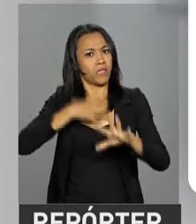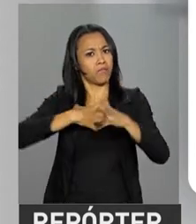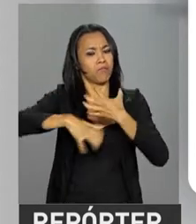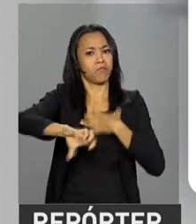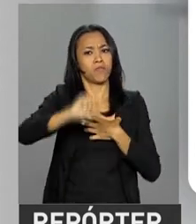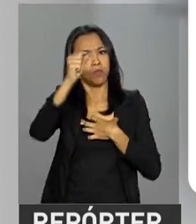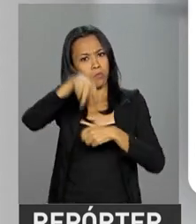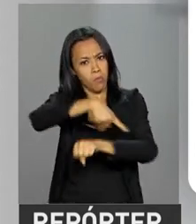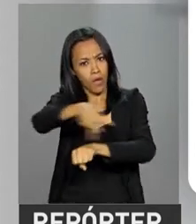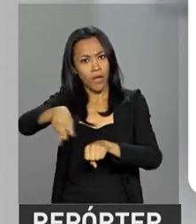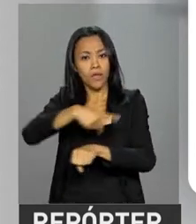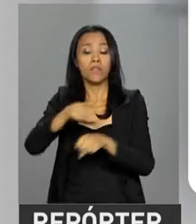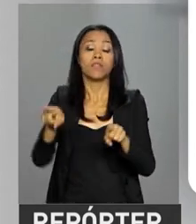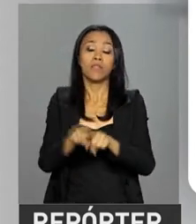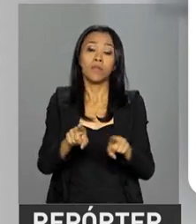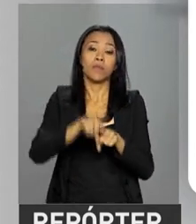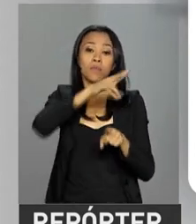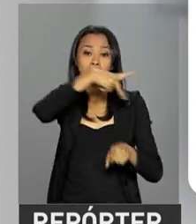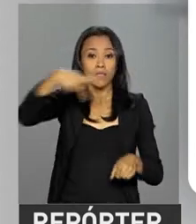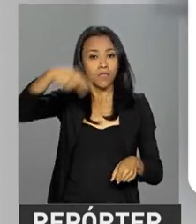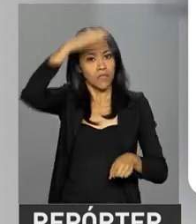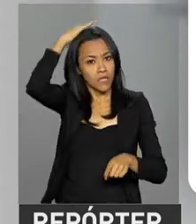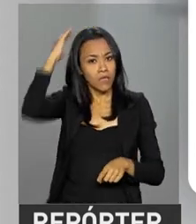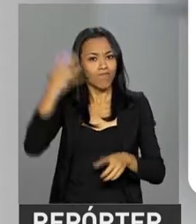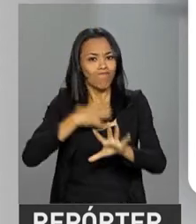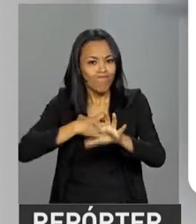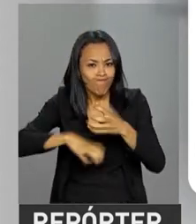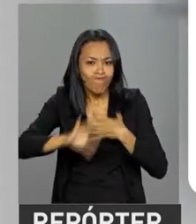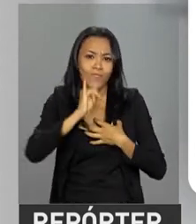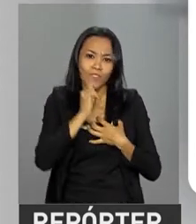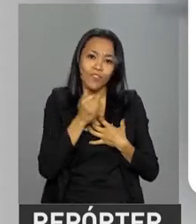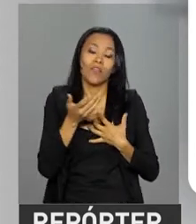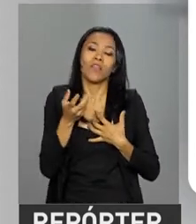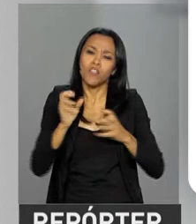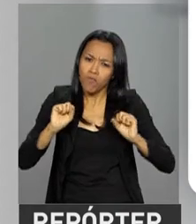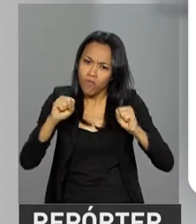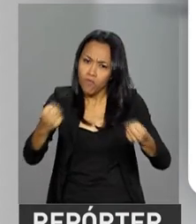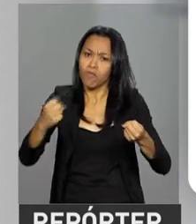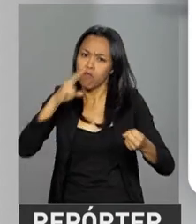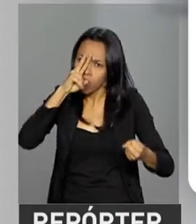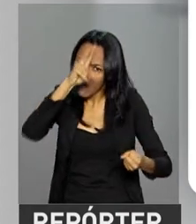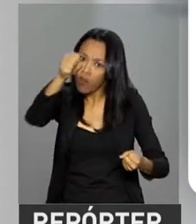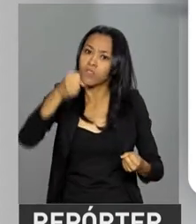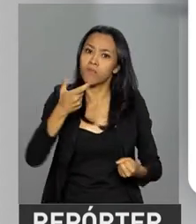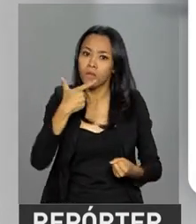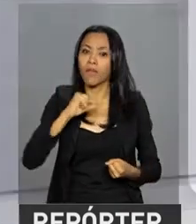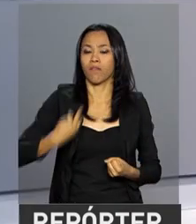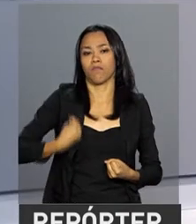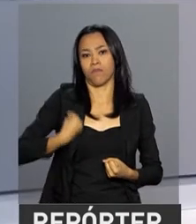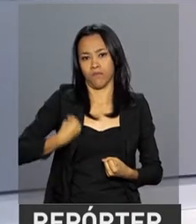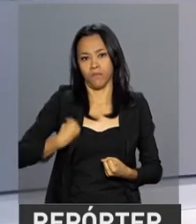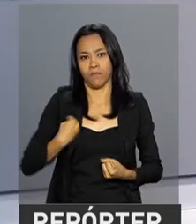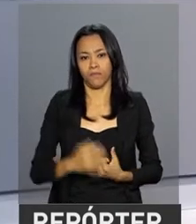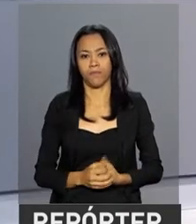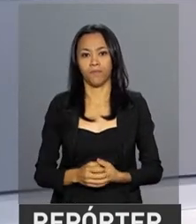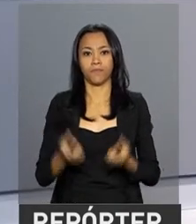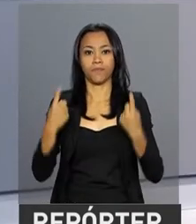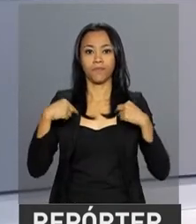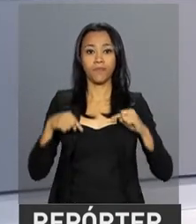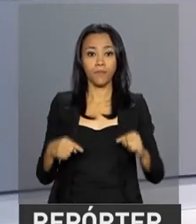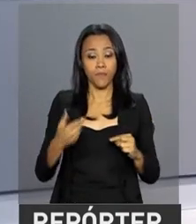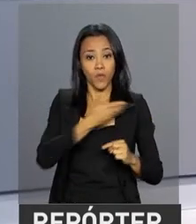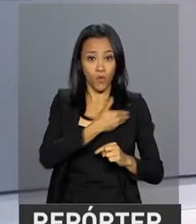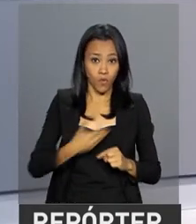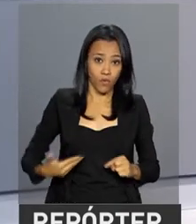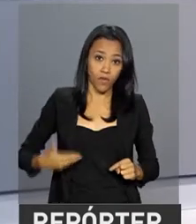país temer ainda prestou condolências aos atingidos e desejou força aos sobreviventes o governo federal